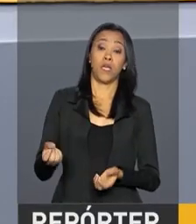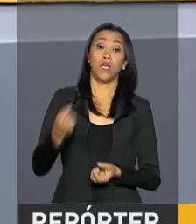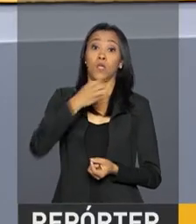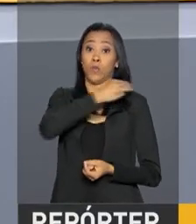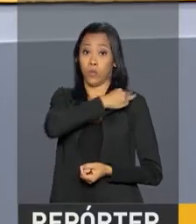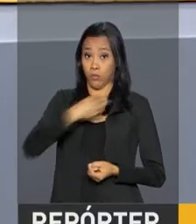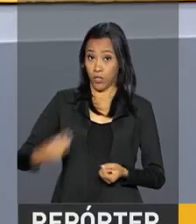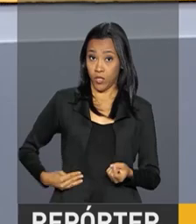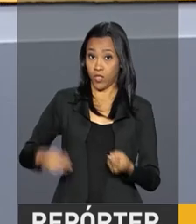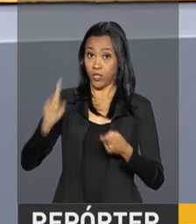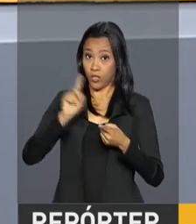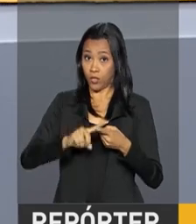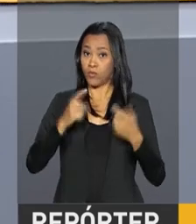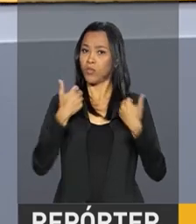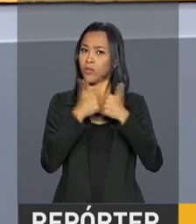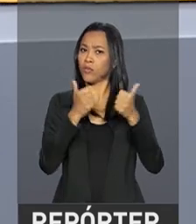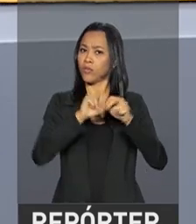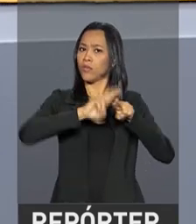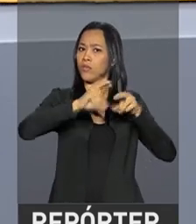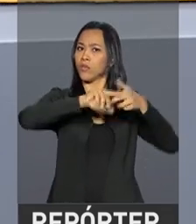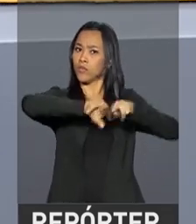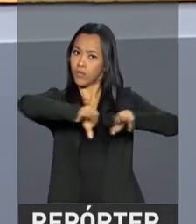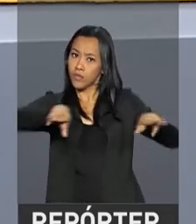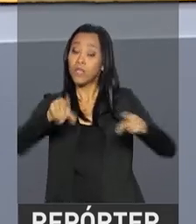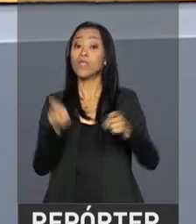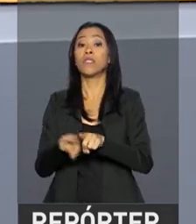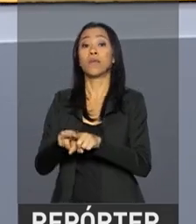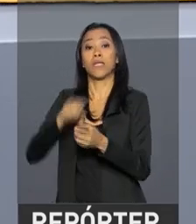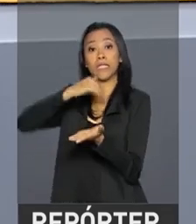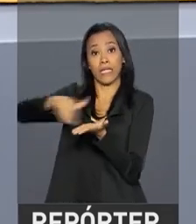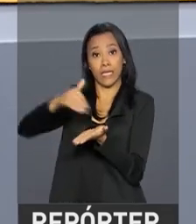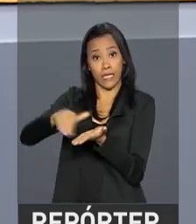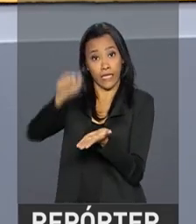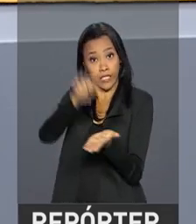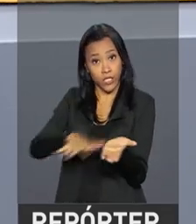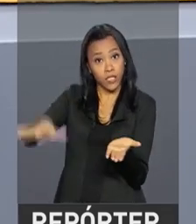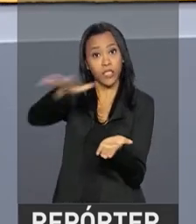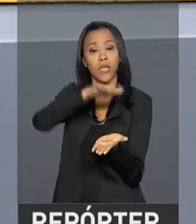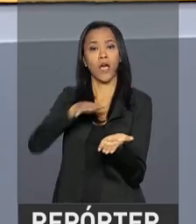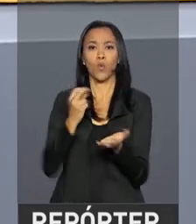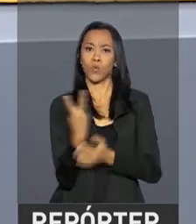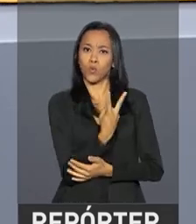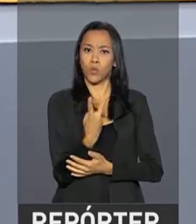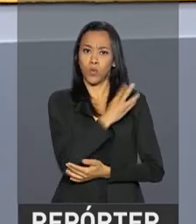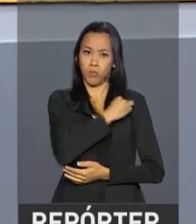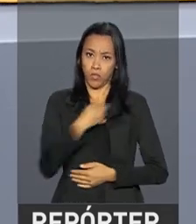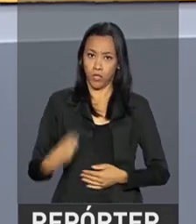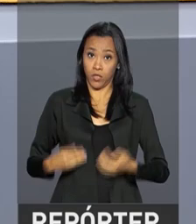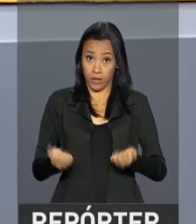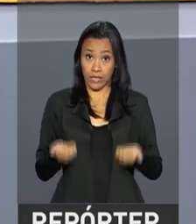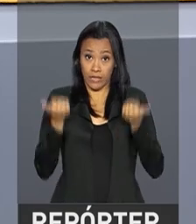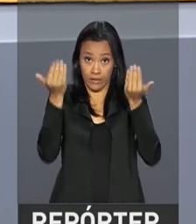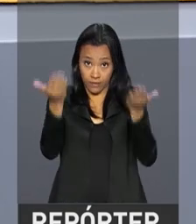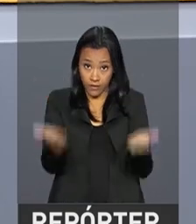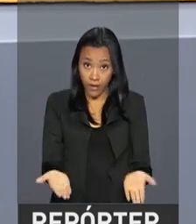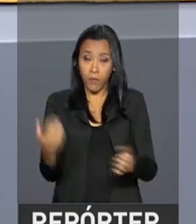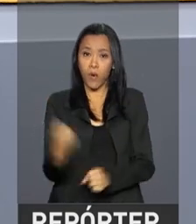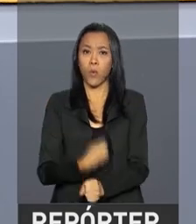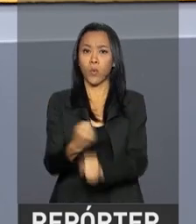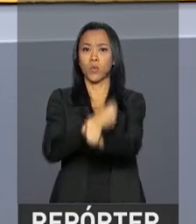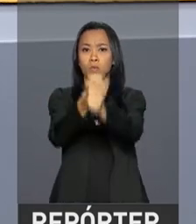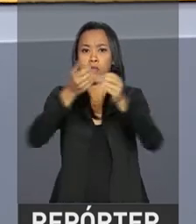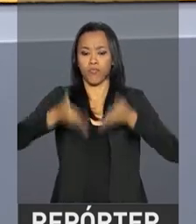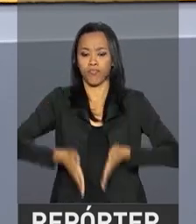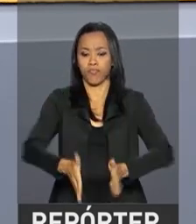transportes maurício quintella e da secretaria geral da presidência da república moreira franco entregam mais um trecho duplicado na br 135